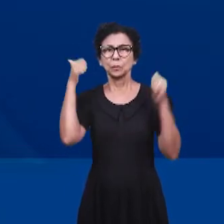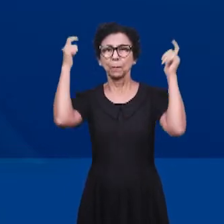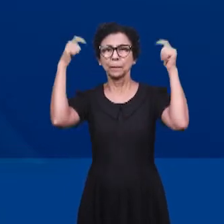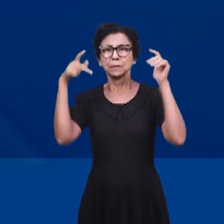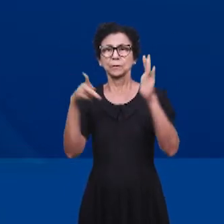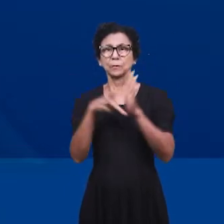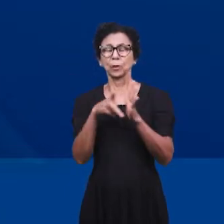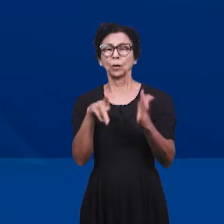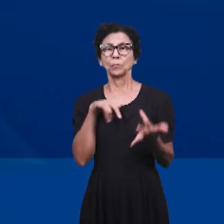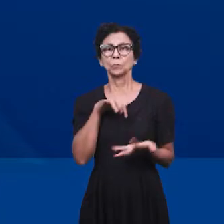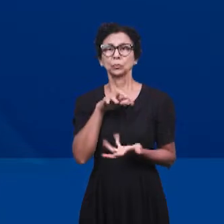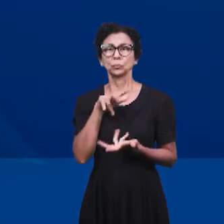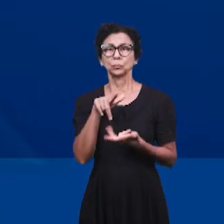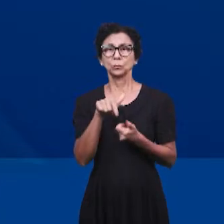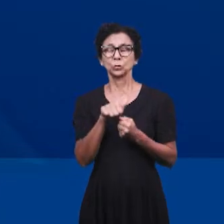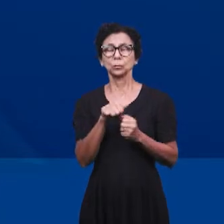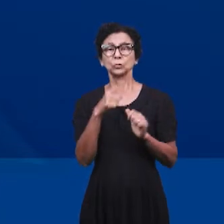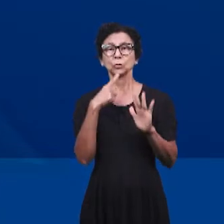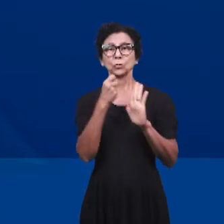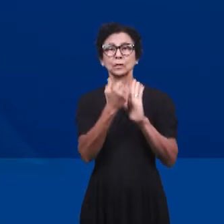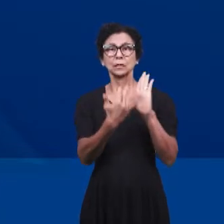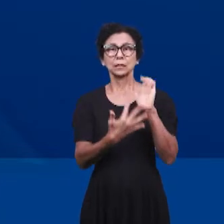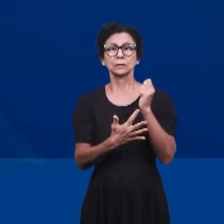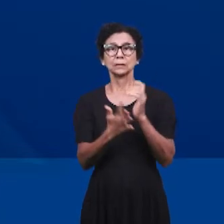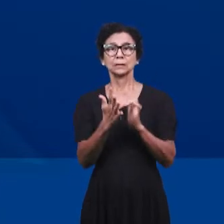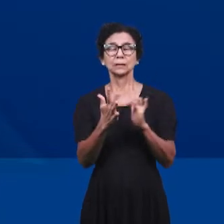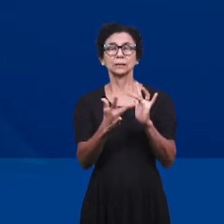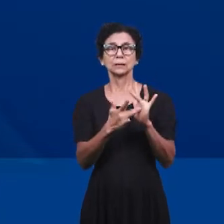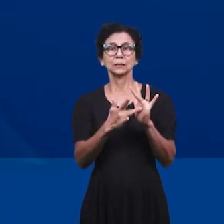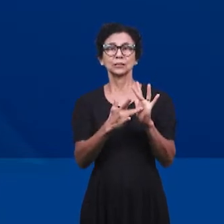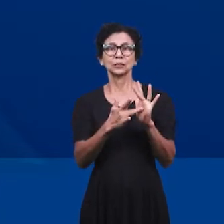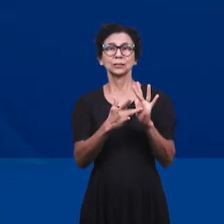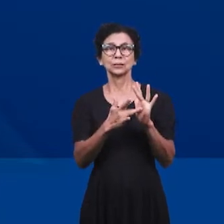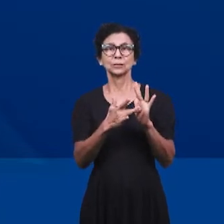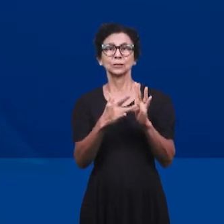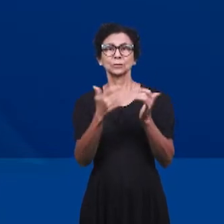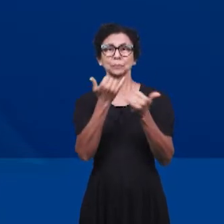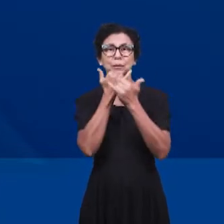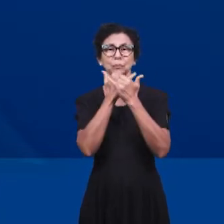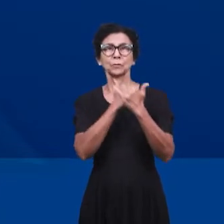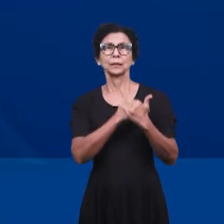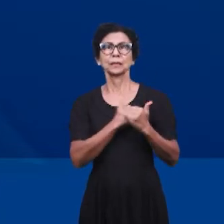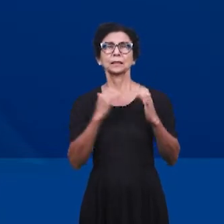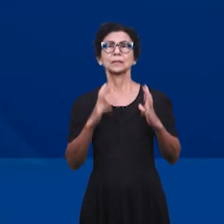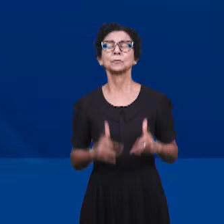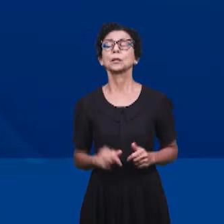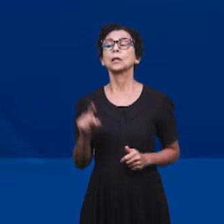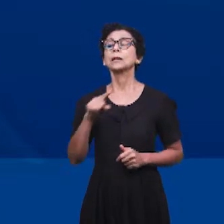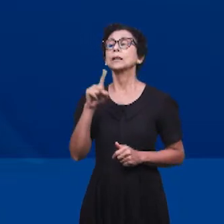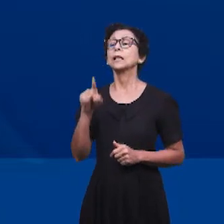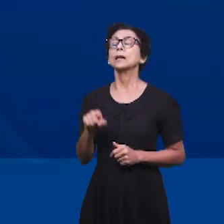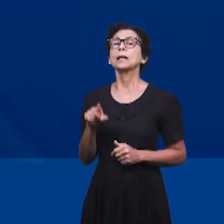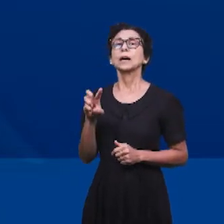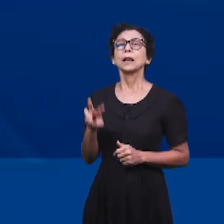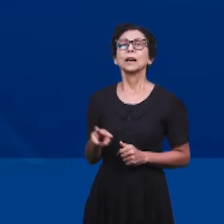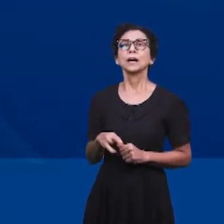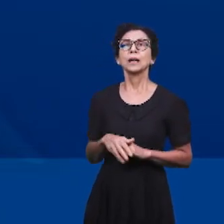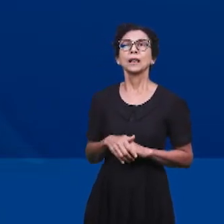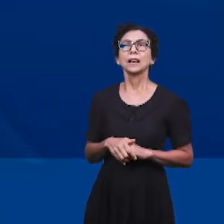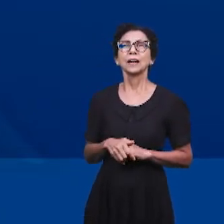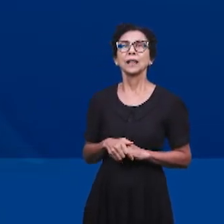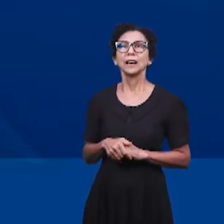que nos ama e em seu sangue nos lavou dos nossos pecados. Alice, quem é?